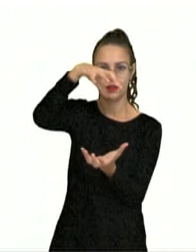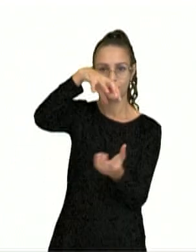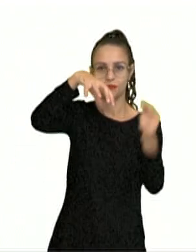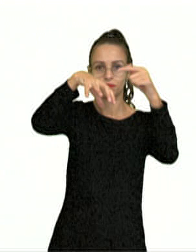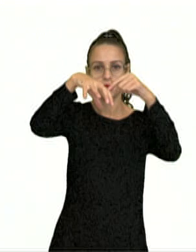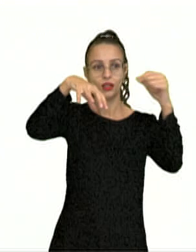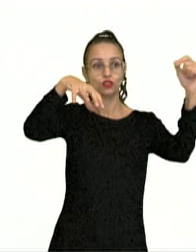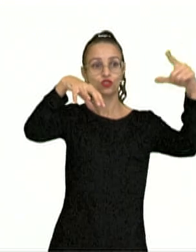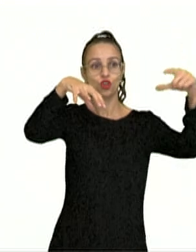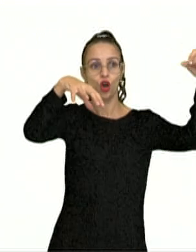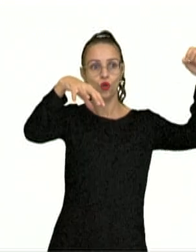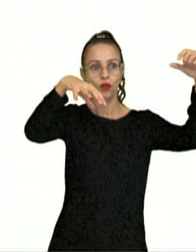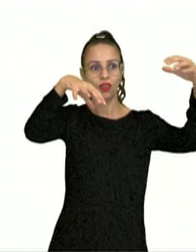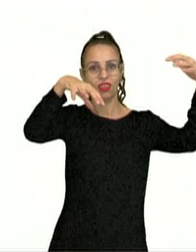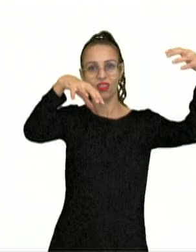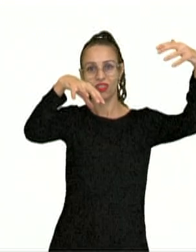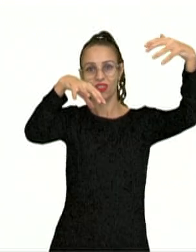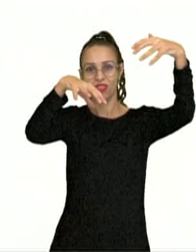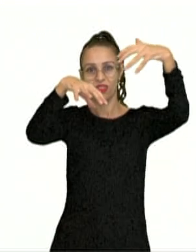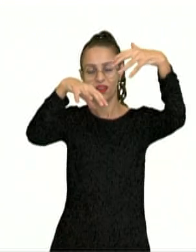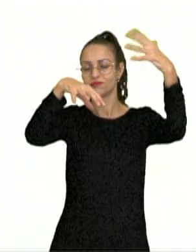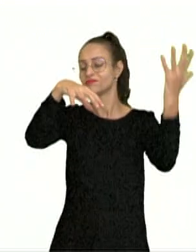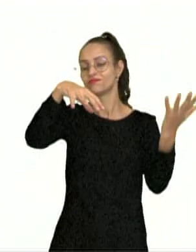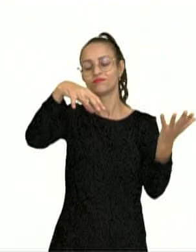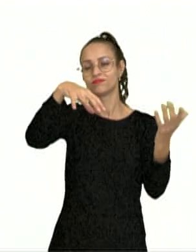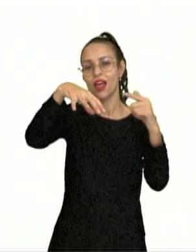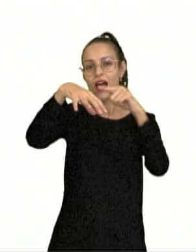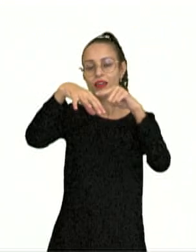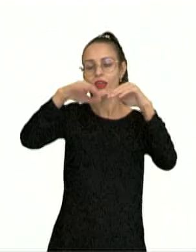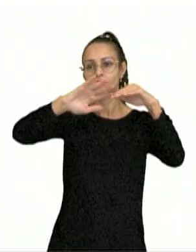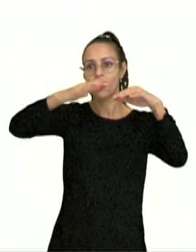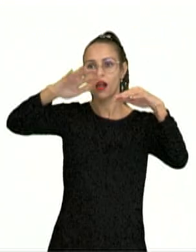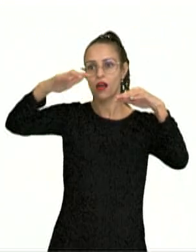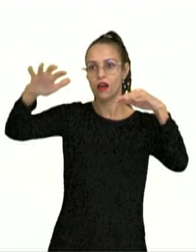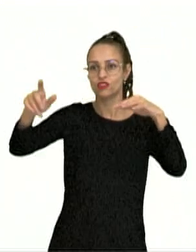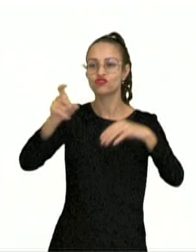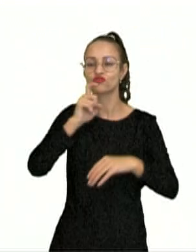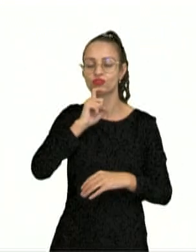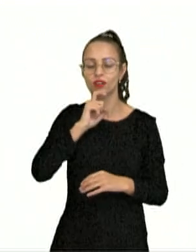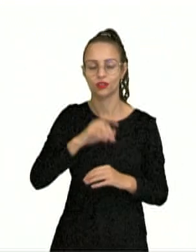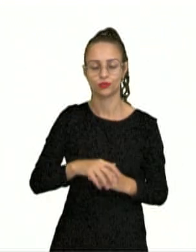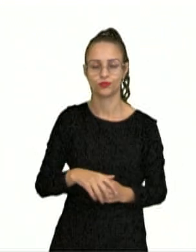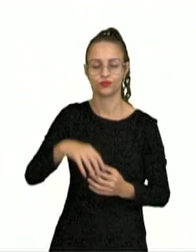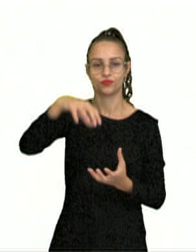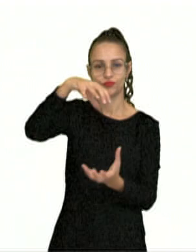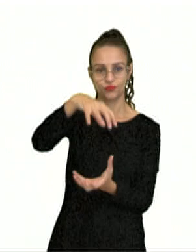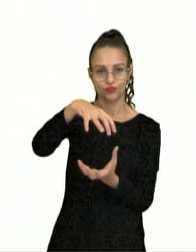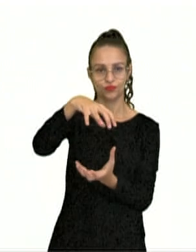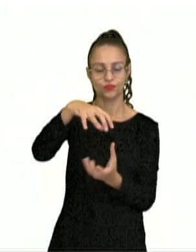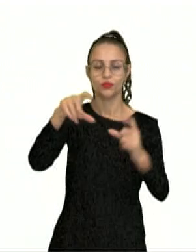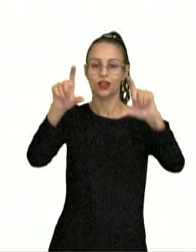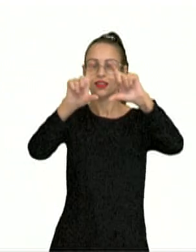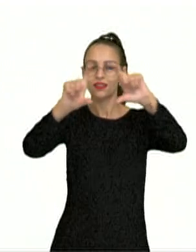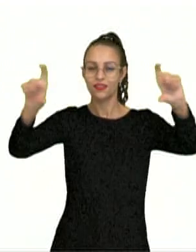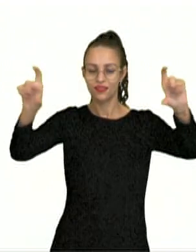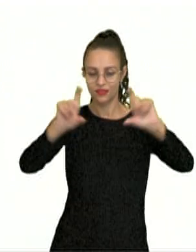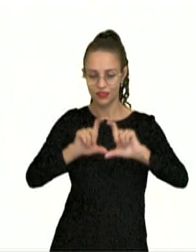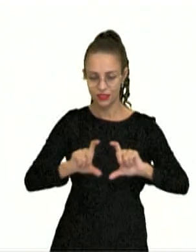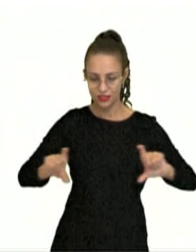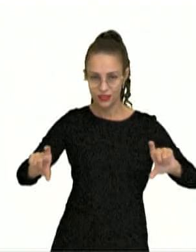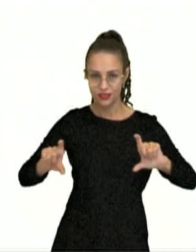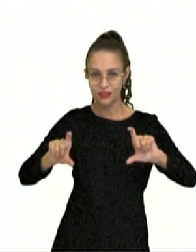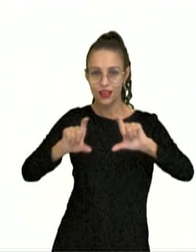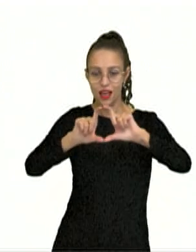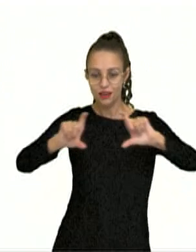temos a formação das calotas de gelo ali, porque não é uma área tão aquecida. As zonas temperadas são as áreas ali entre os trópicos e